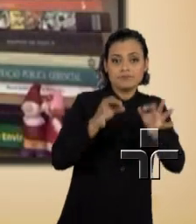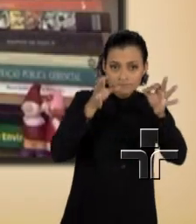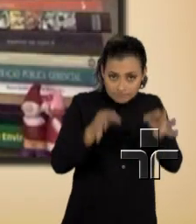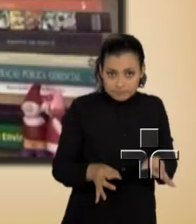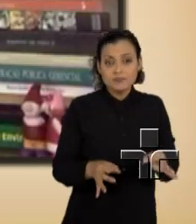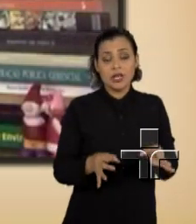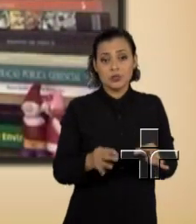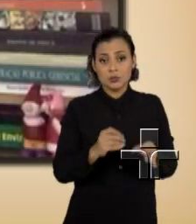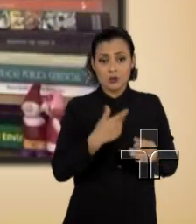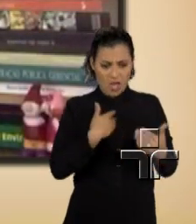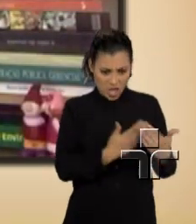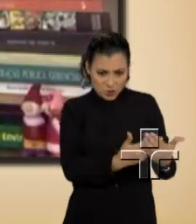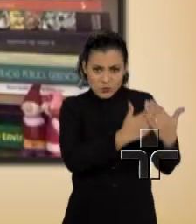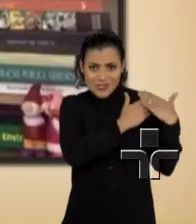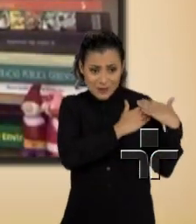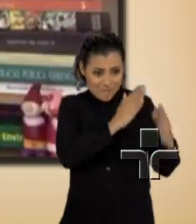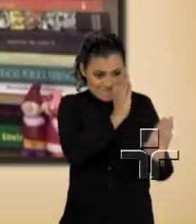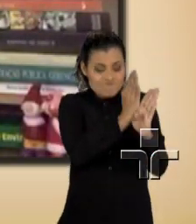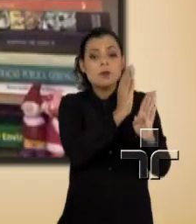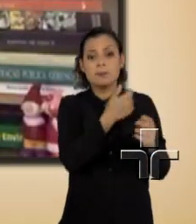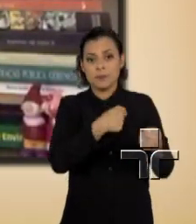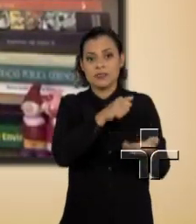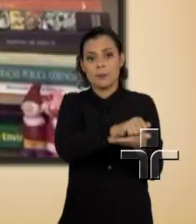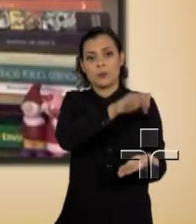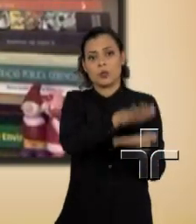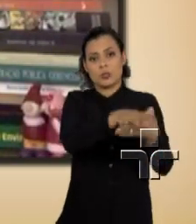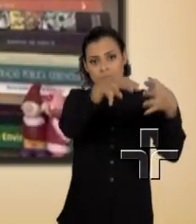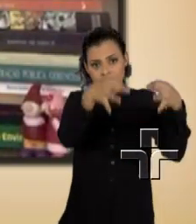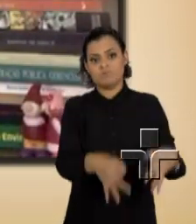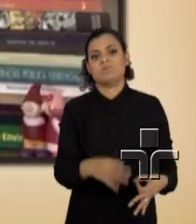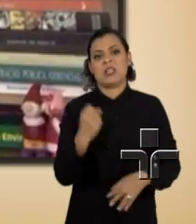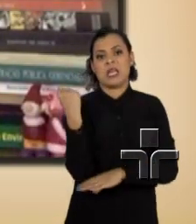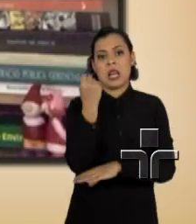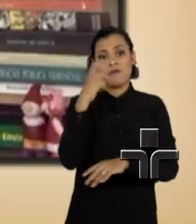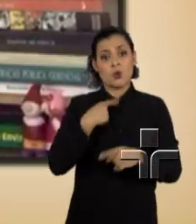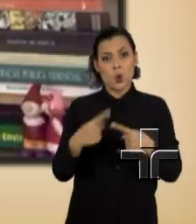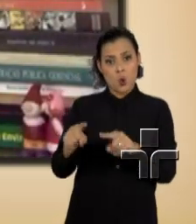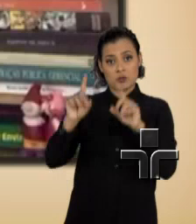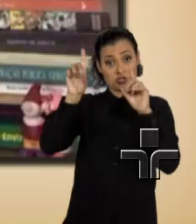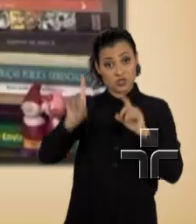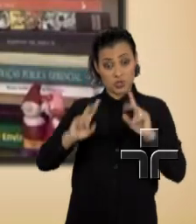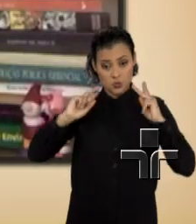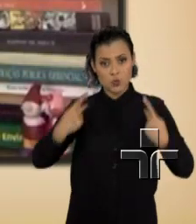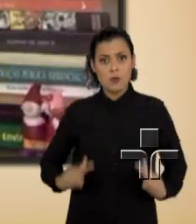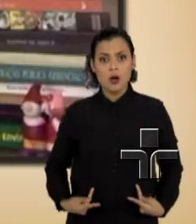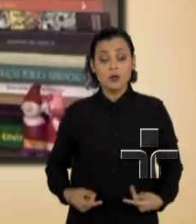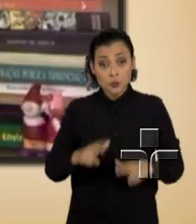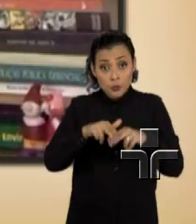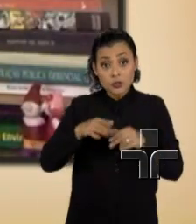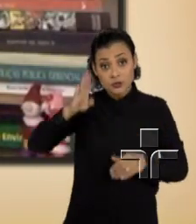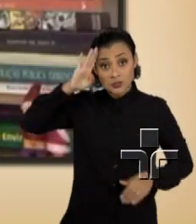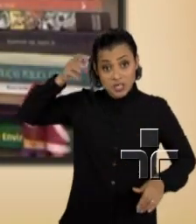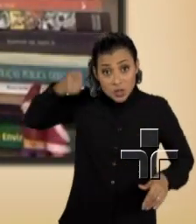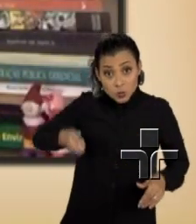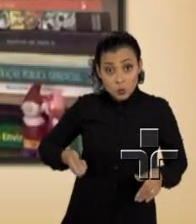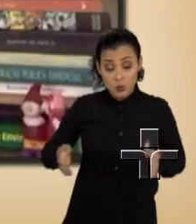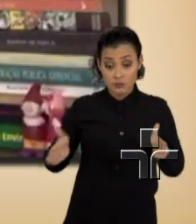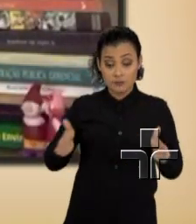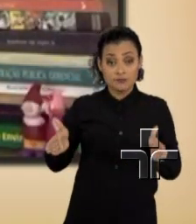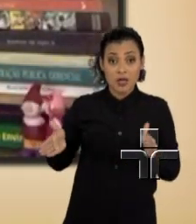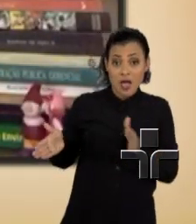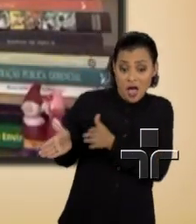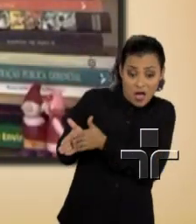demonstrada a responsabilidade, punir os autores de graves violações de direitos humanos. Desde o fim da ditadura, nenhum autor